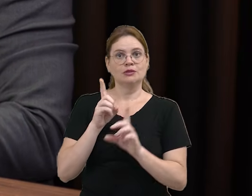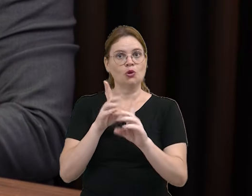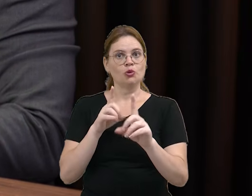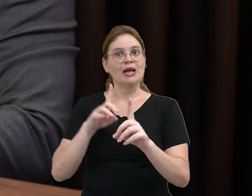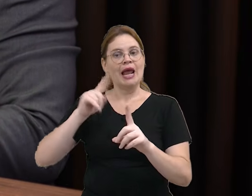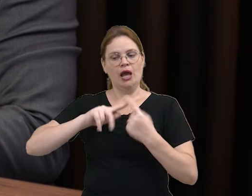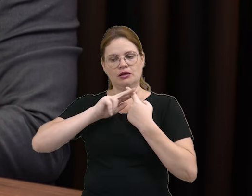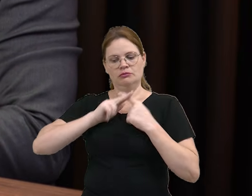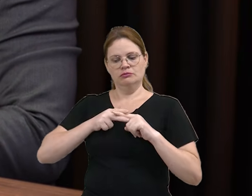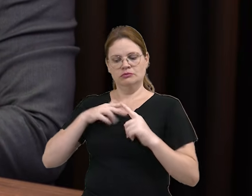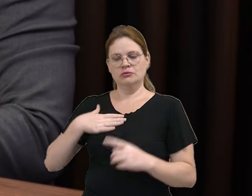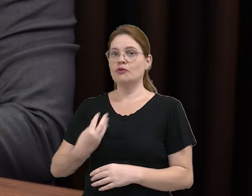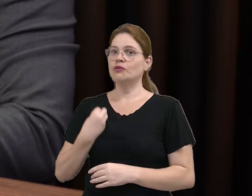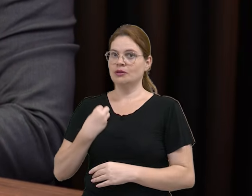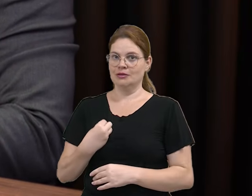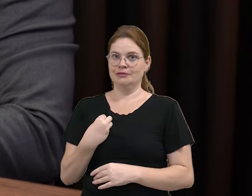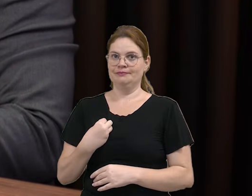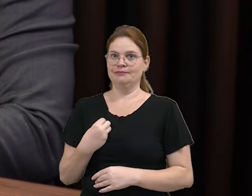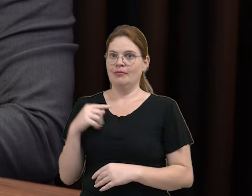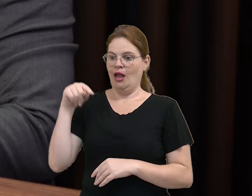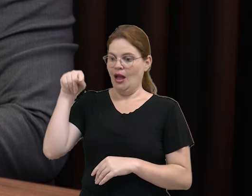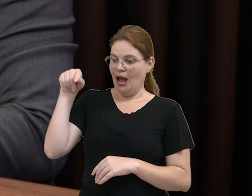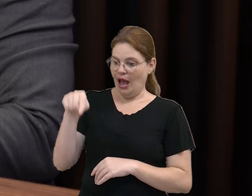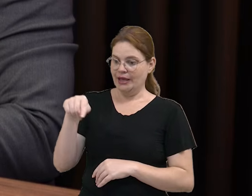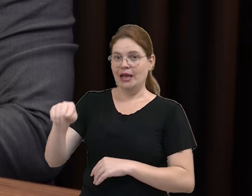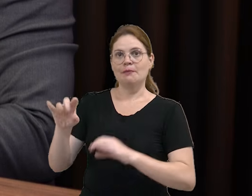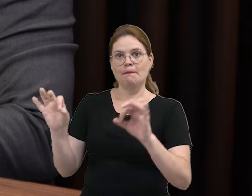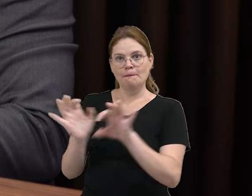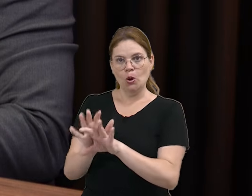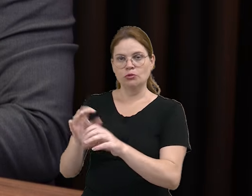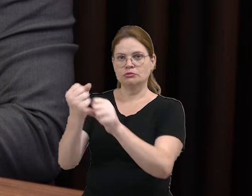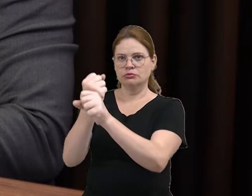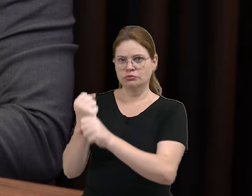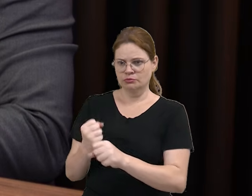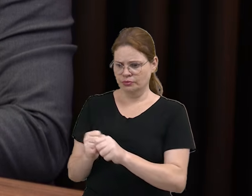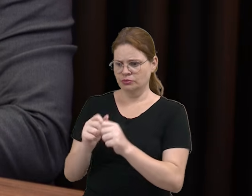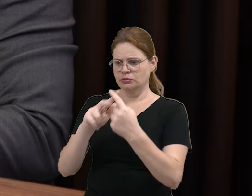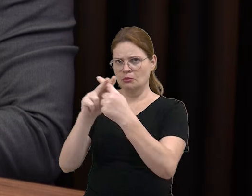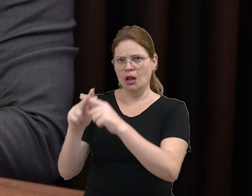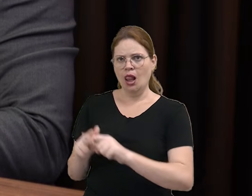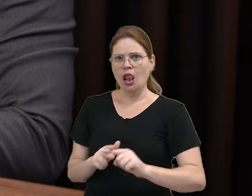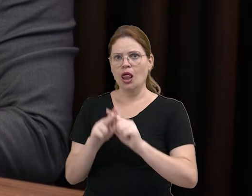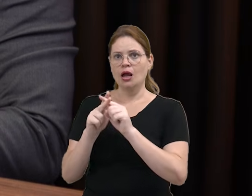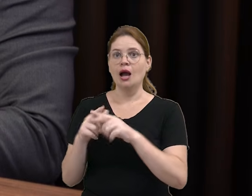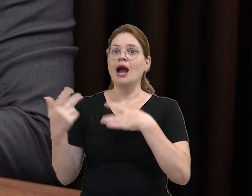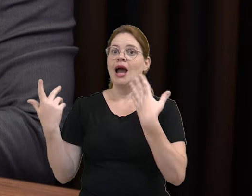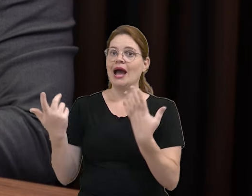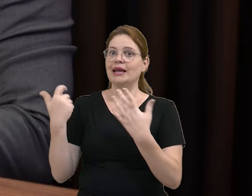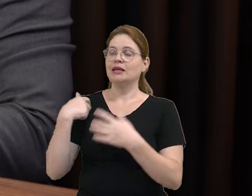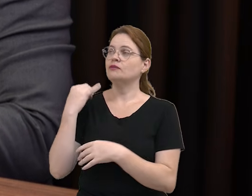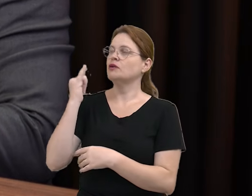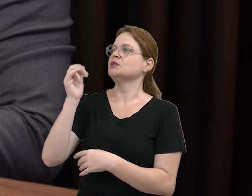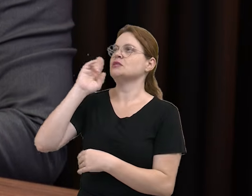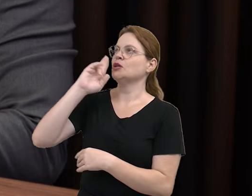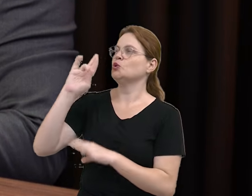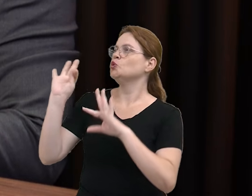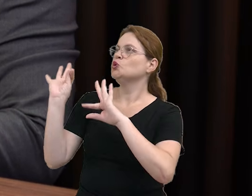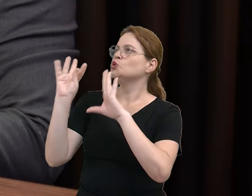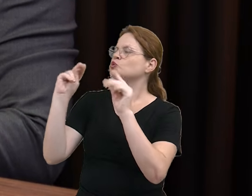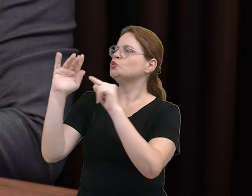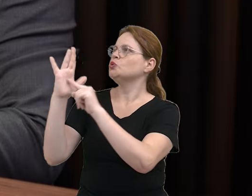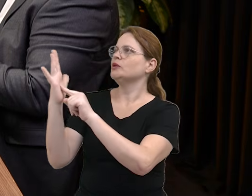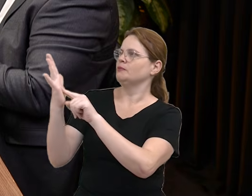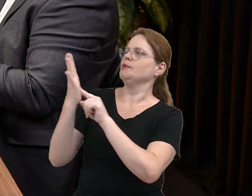ora ao Senhor, ele disse assim, Senhor, fiz tudo quanto me mostraste. Ele teve um dom